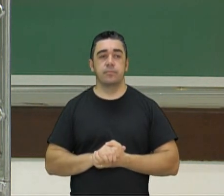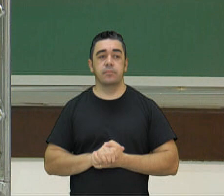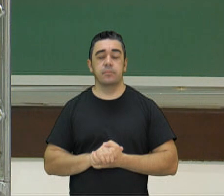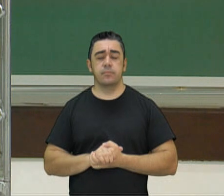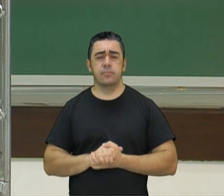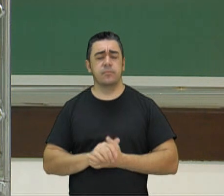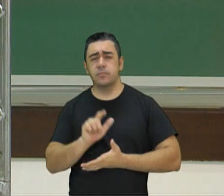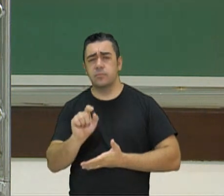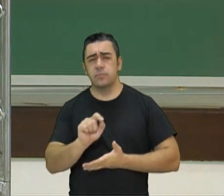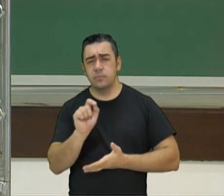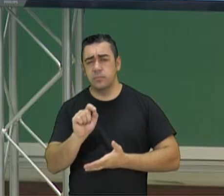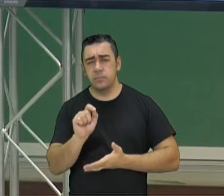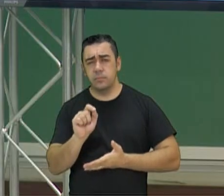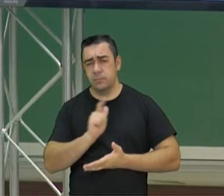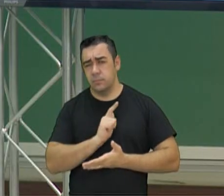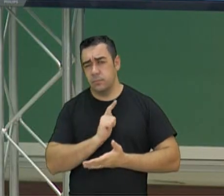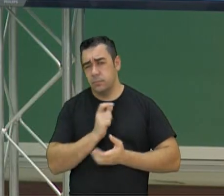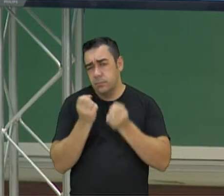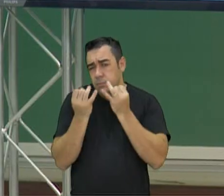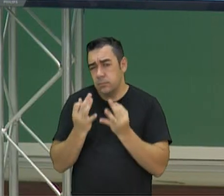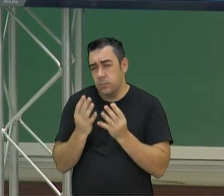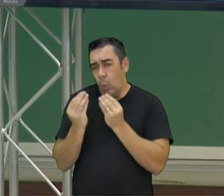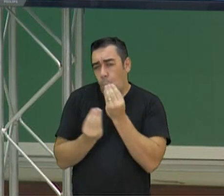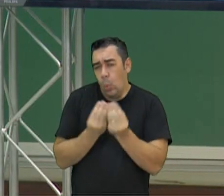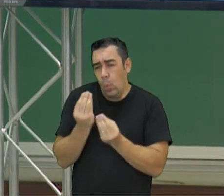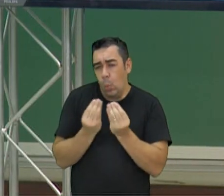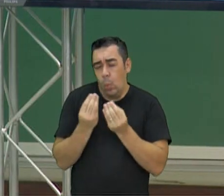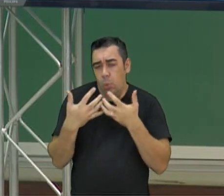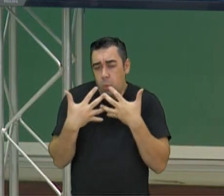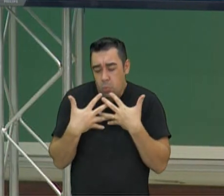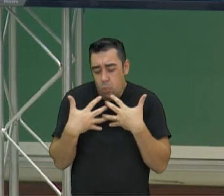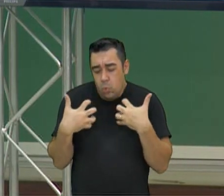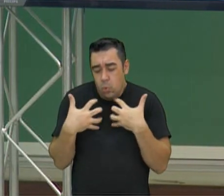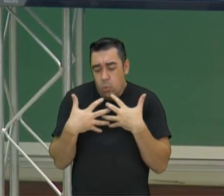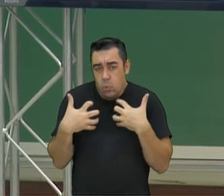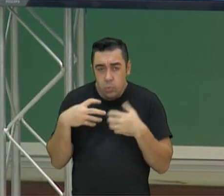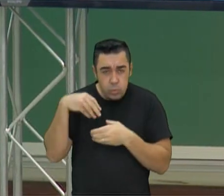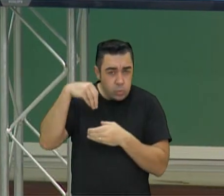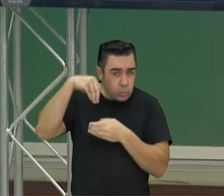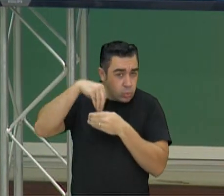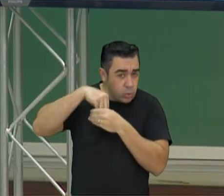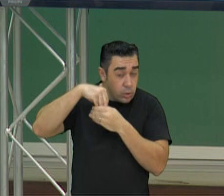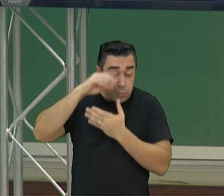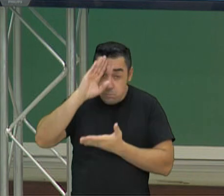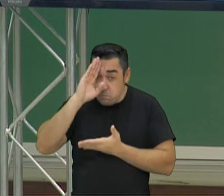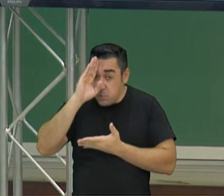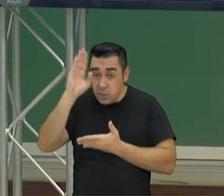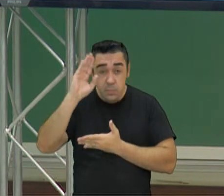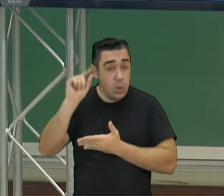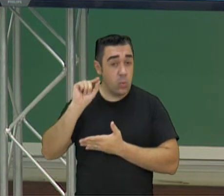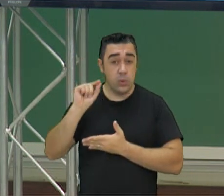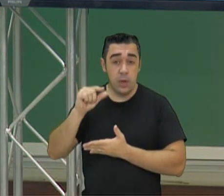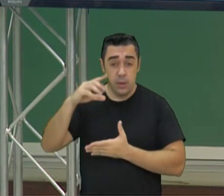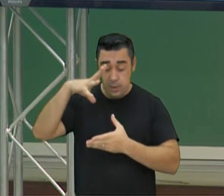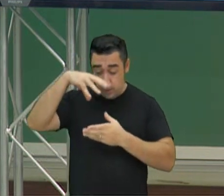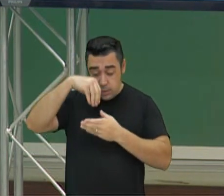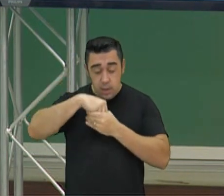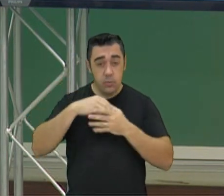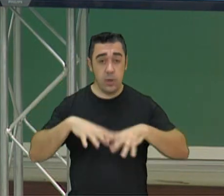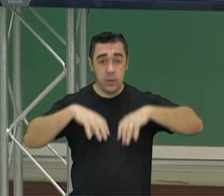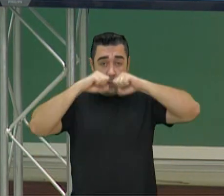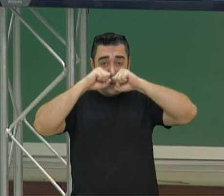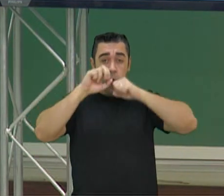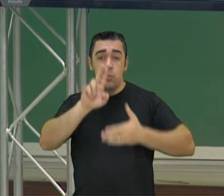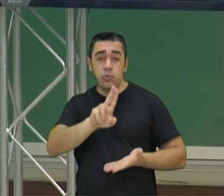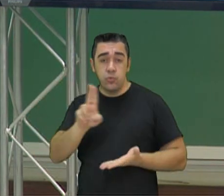Então, qual que é? Ali tem a parte, agora vamos para a parte muscular também envolvida na respiração. Então, o principal músculo envolvido na respiração é